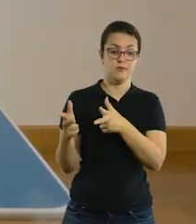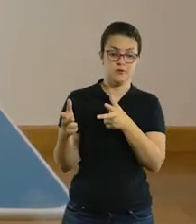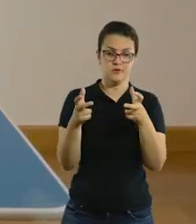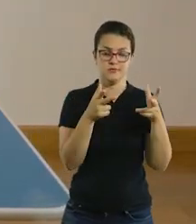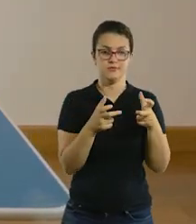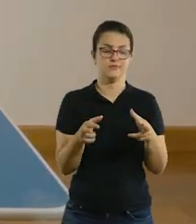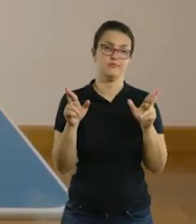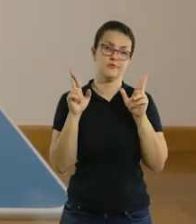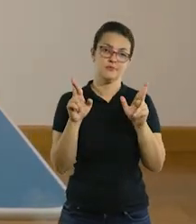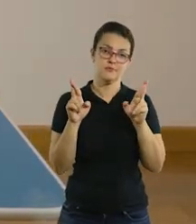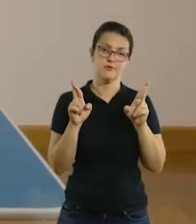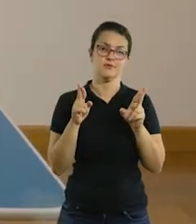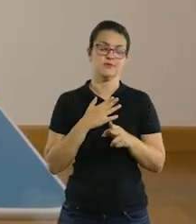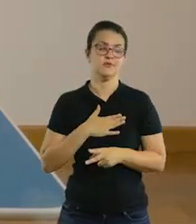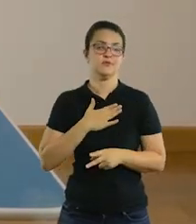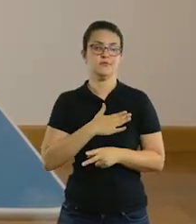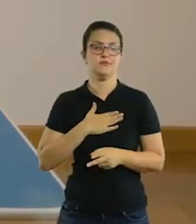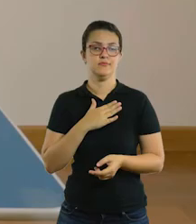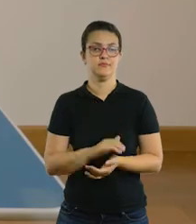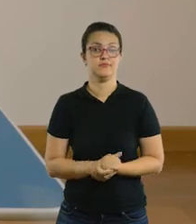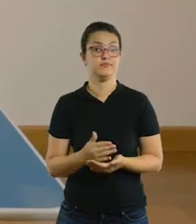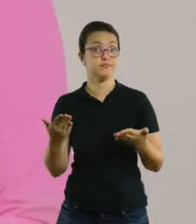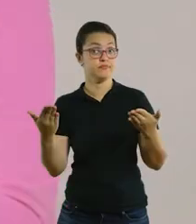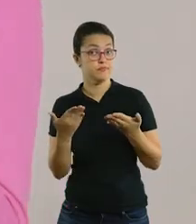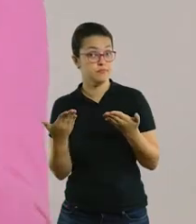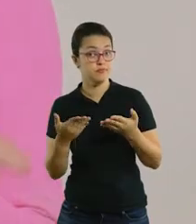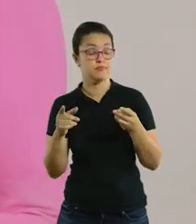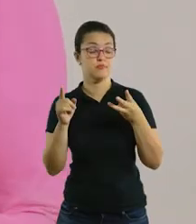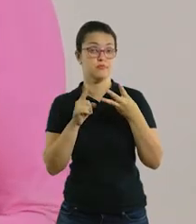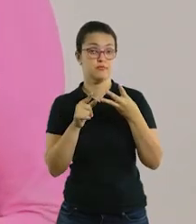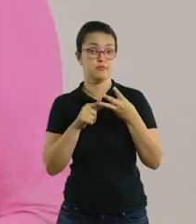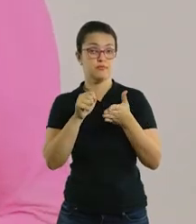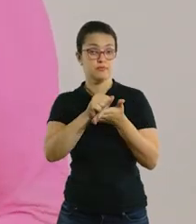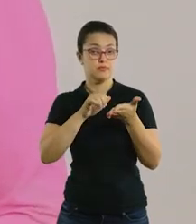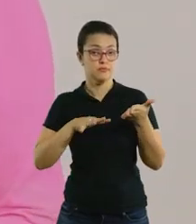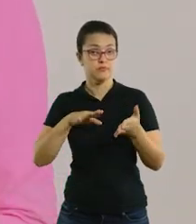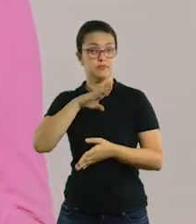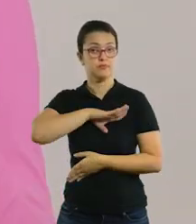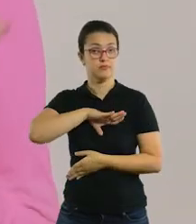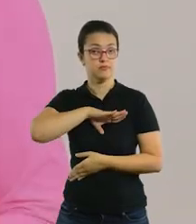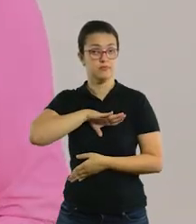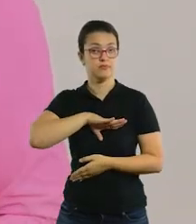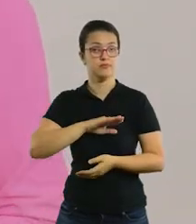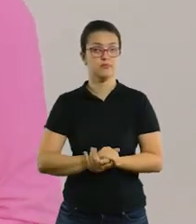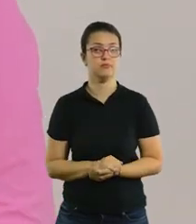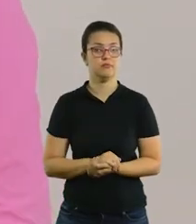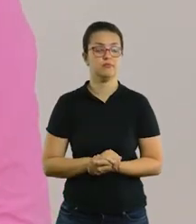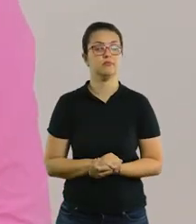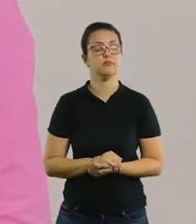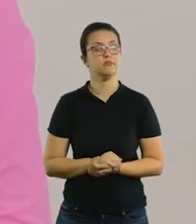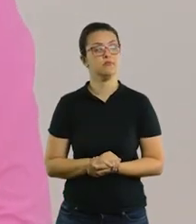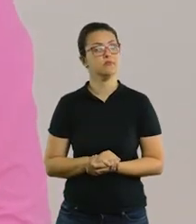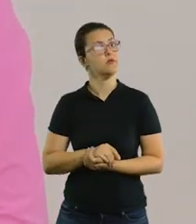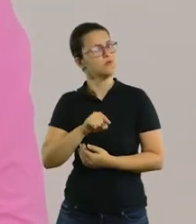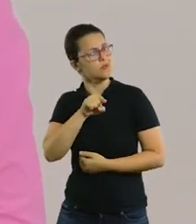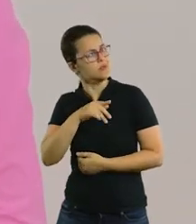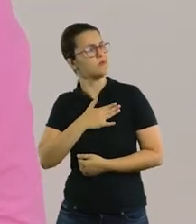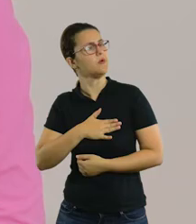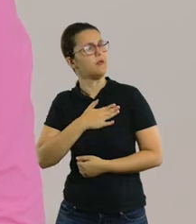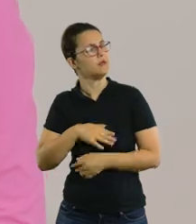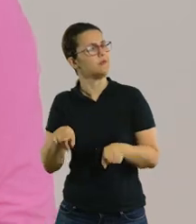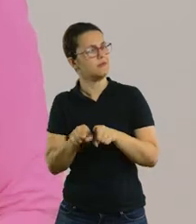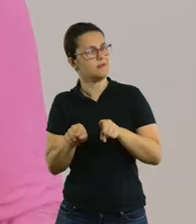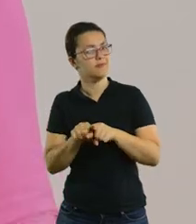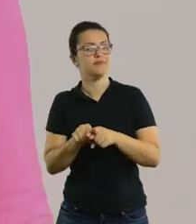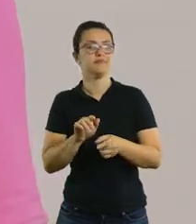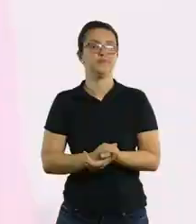quantidades, tá? E eu espero que vocês tenham gostado. Eu vou agora para a terceira atividade, que é de língua portuguesa, que vocês vão